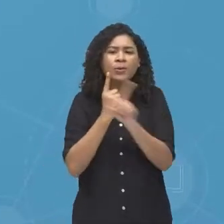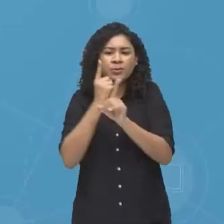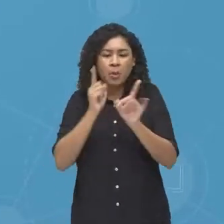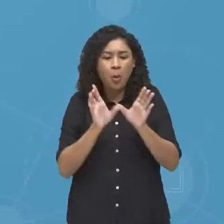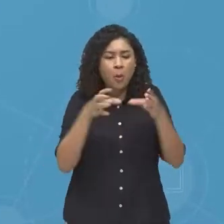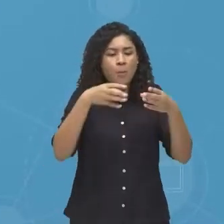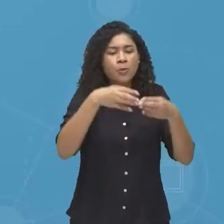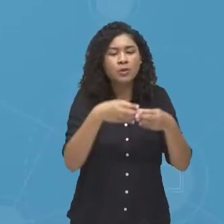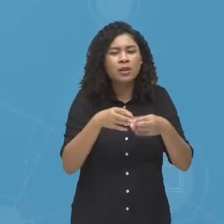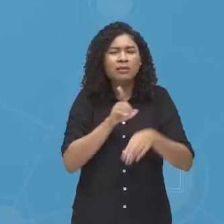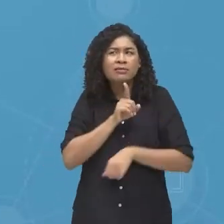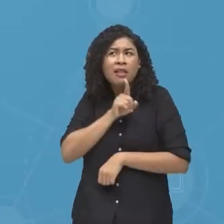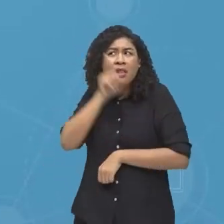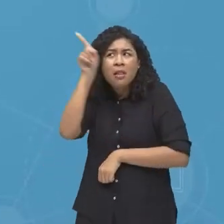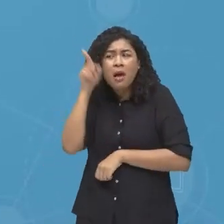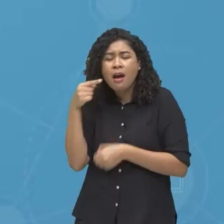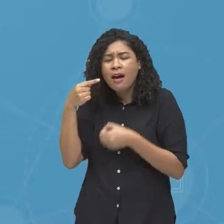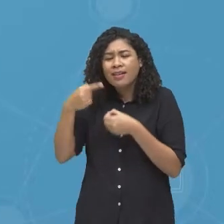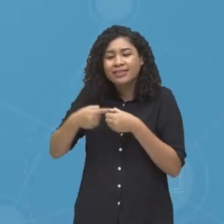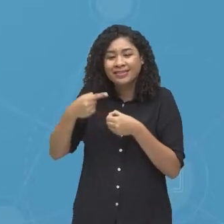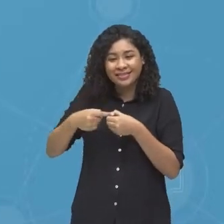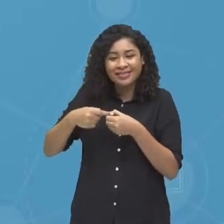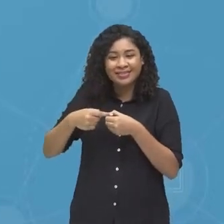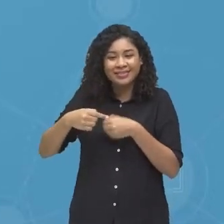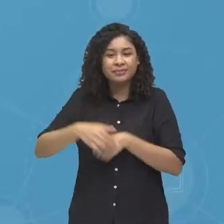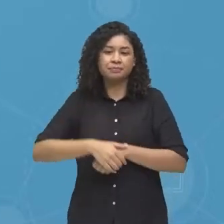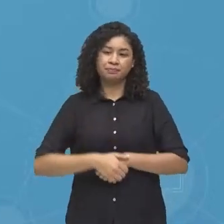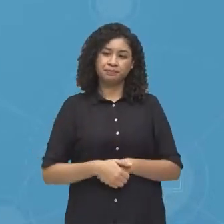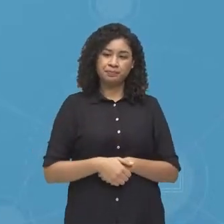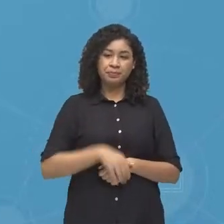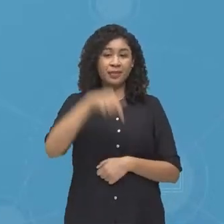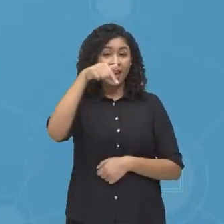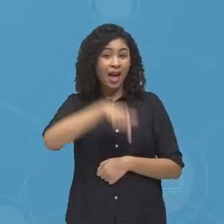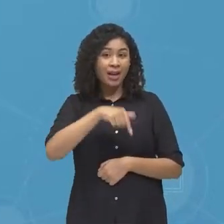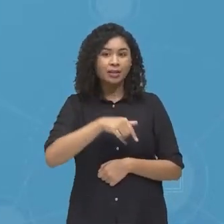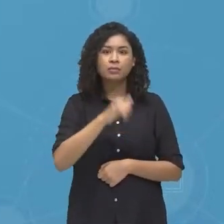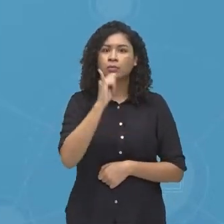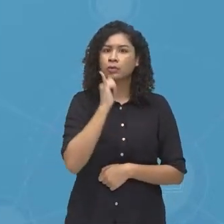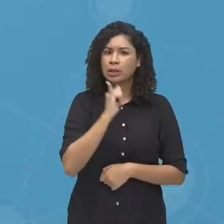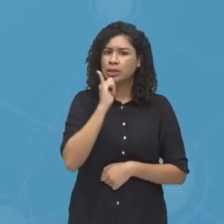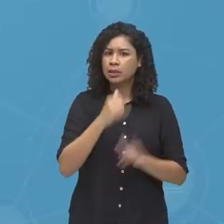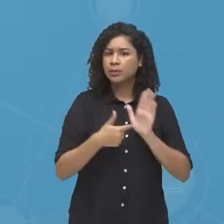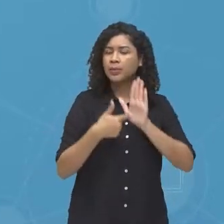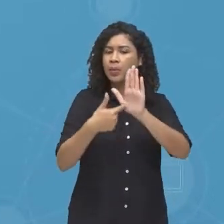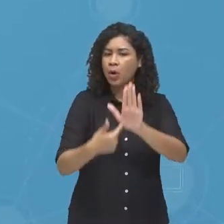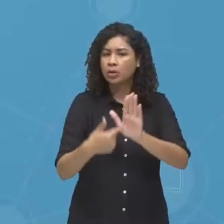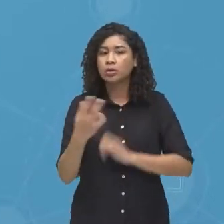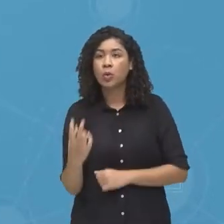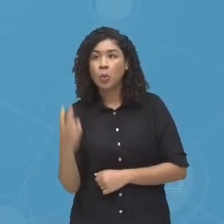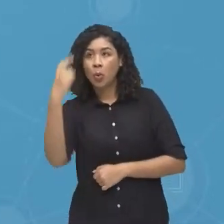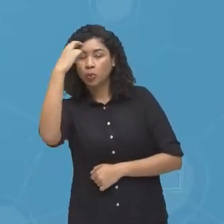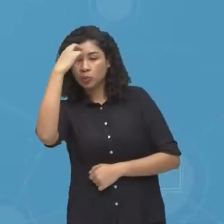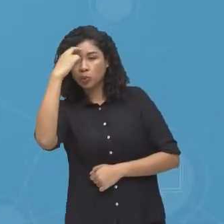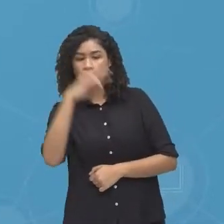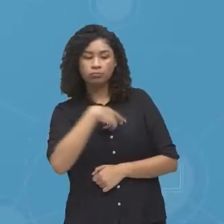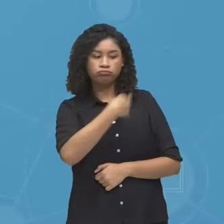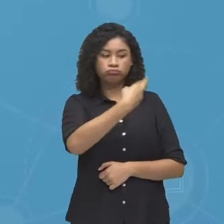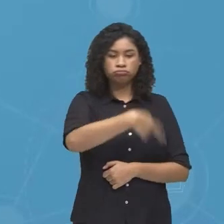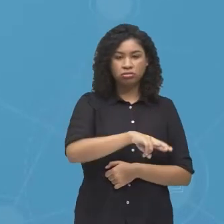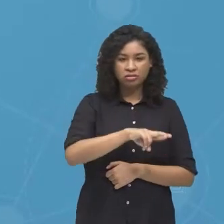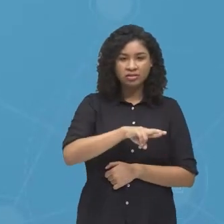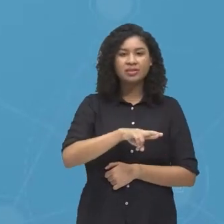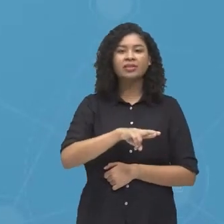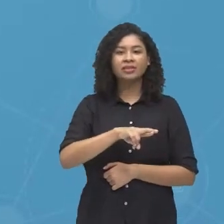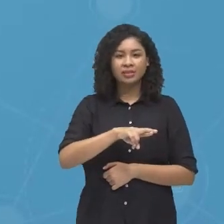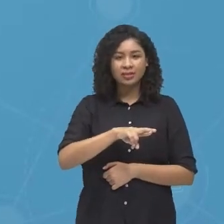interior. Aqui nós temos um exemplo de cultura e religião. De